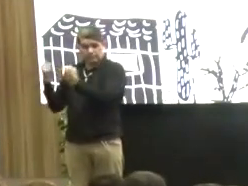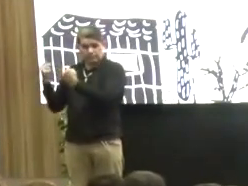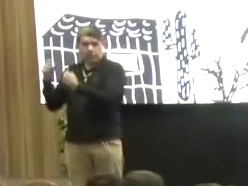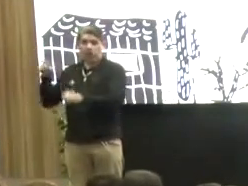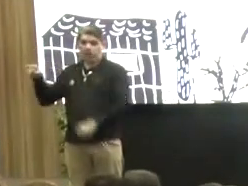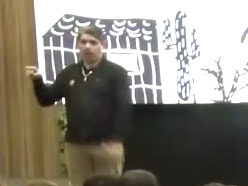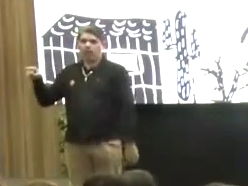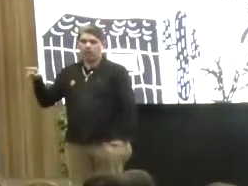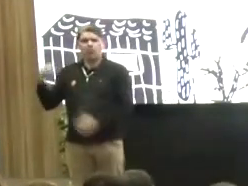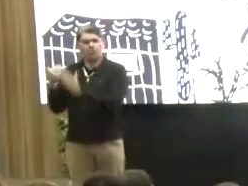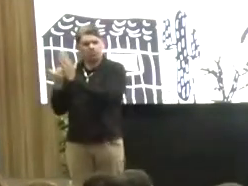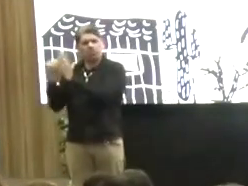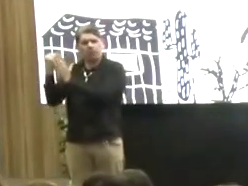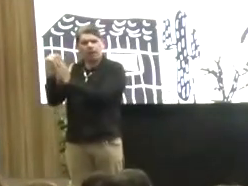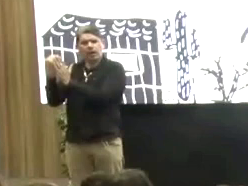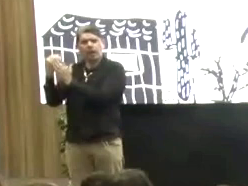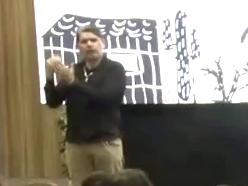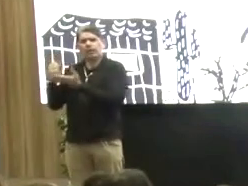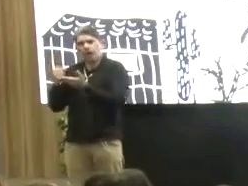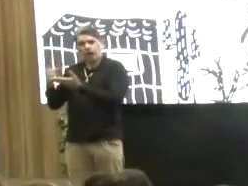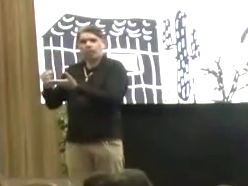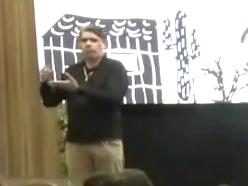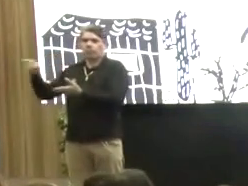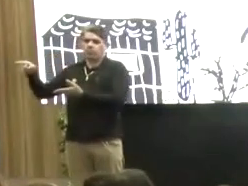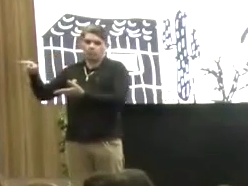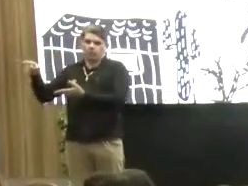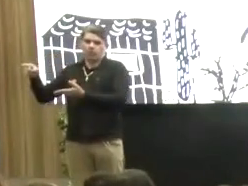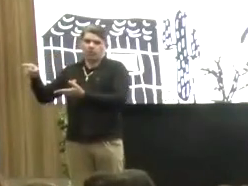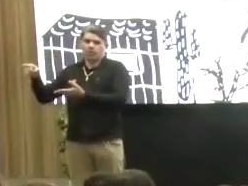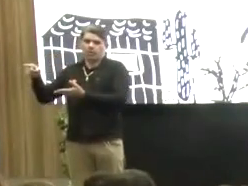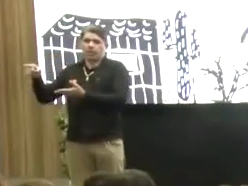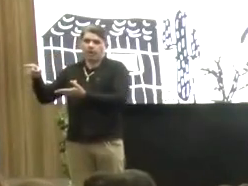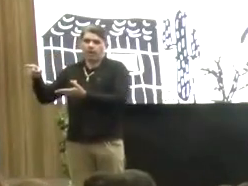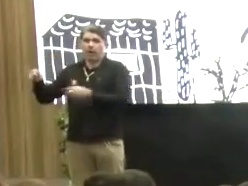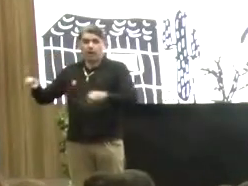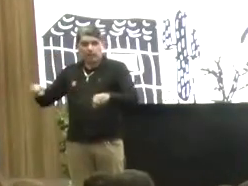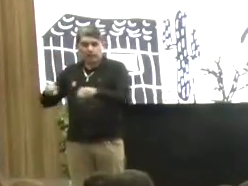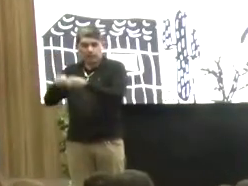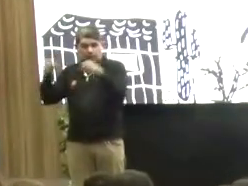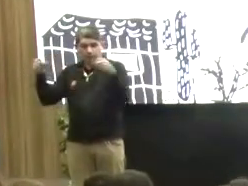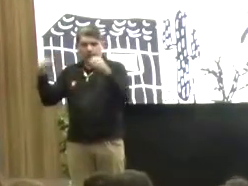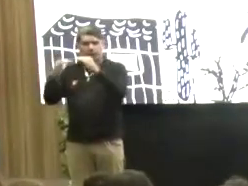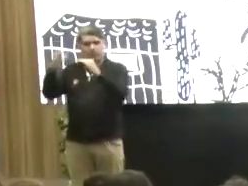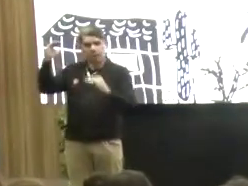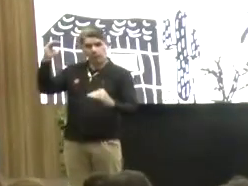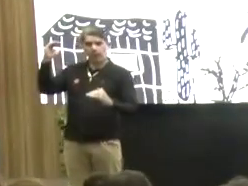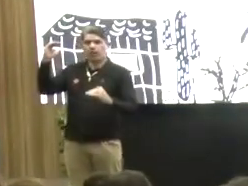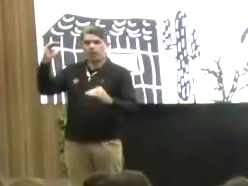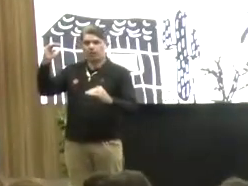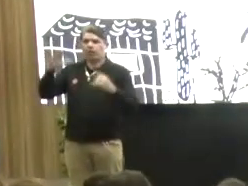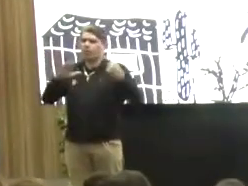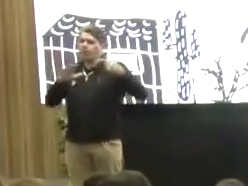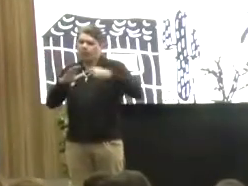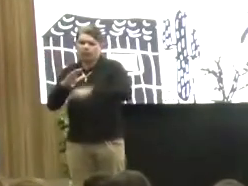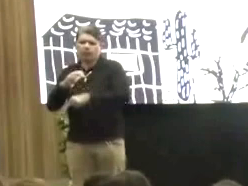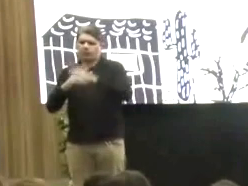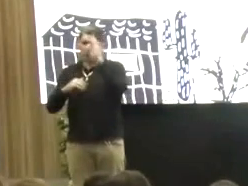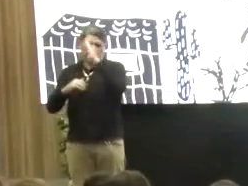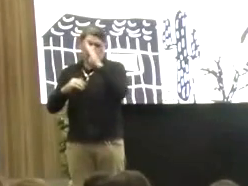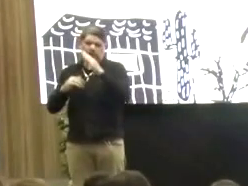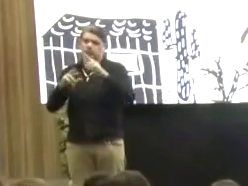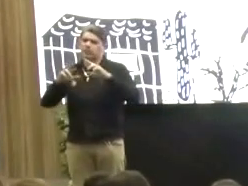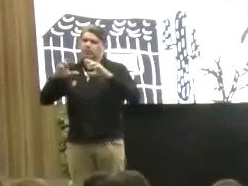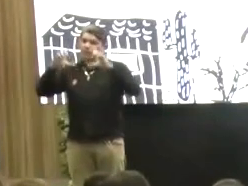gente precisa apoiar para romper esse ciclo da desigualdade profunda na qual a gente vive. É